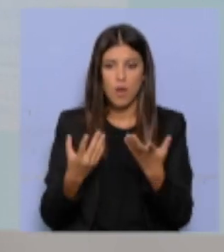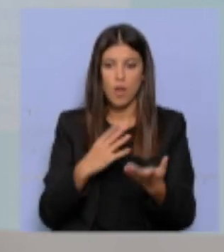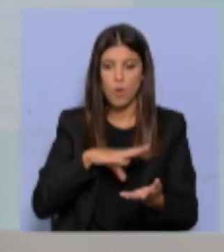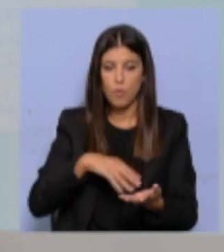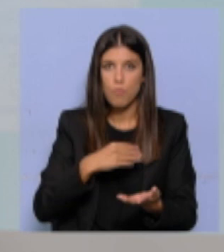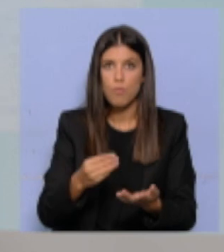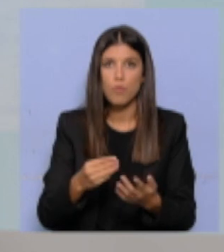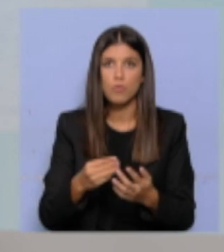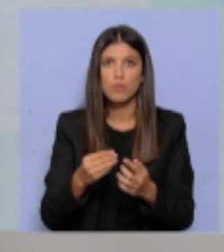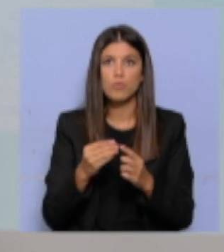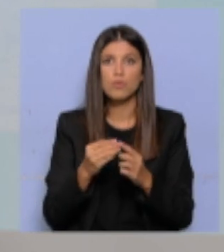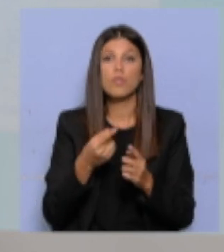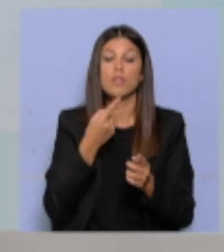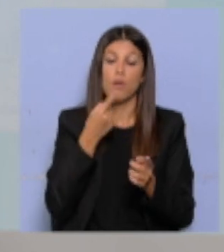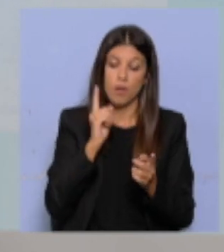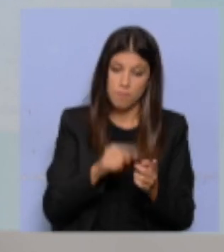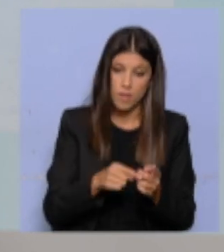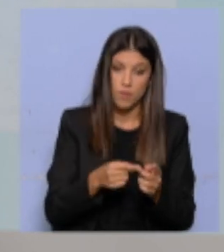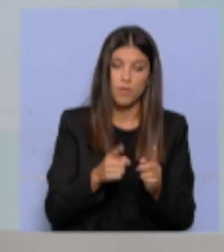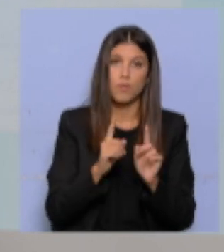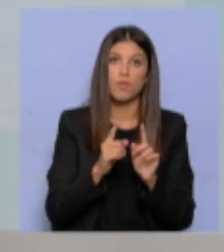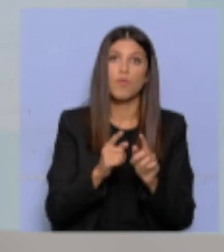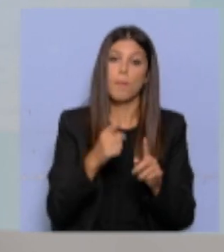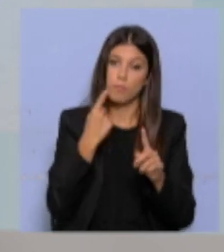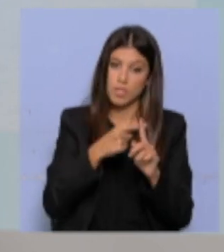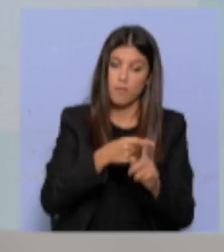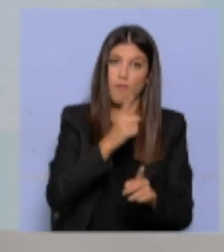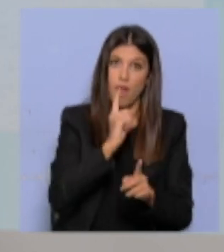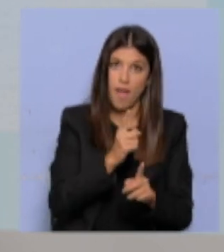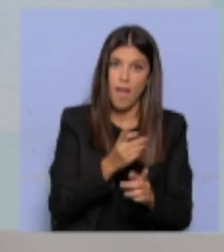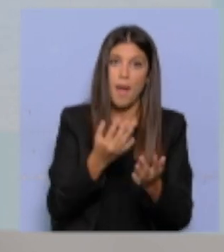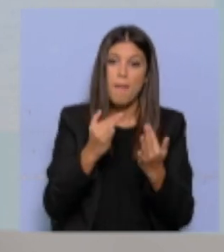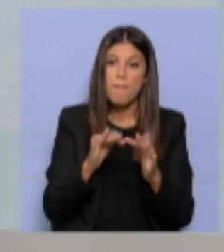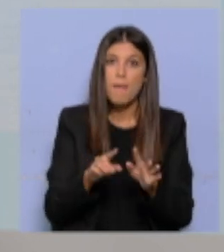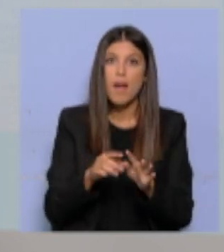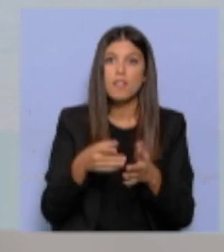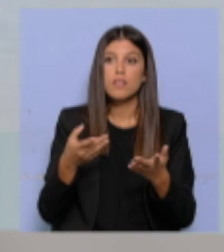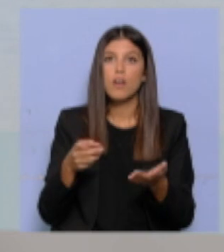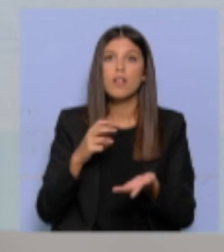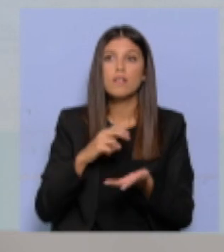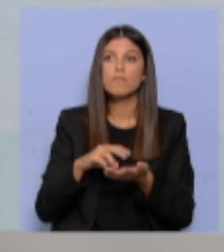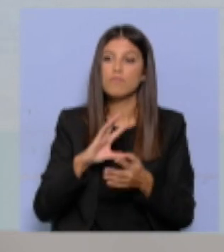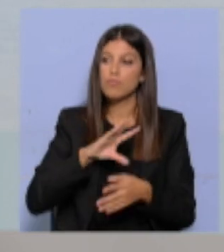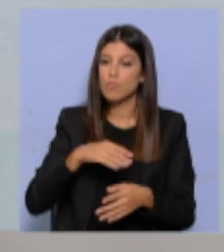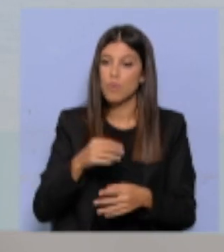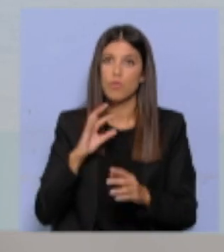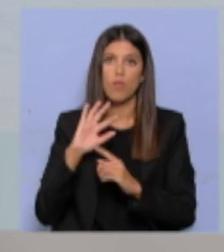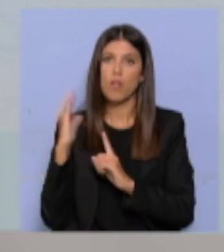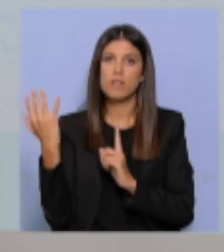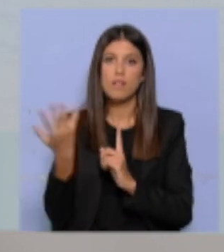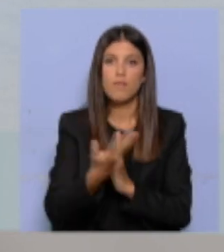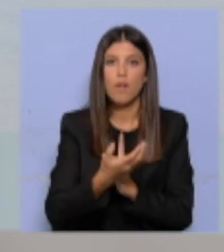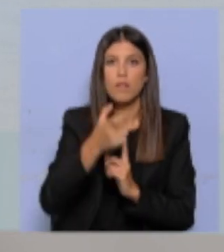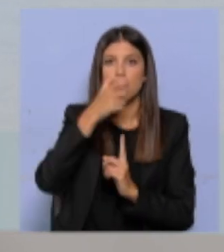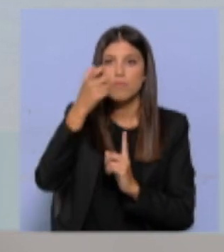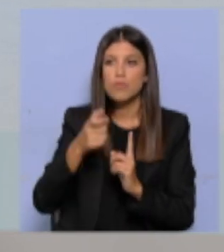entre parênteses, é bom que assim seja, mas nos vamos confrontando cada vez mais com aquele que é diferente, com aquele